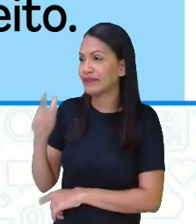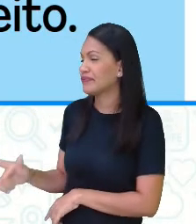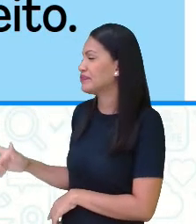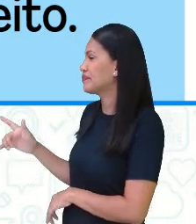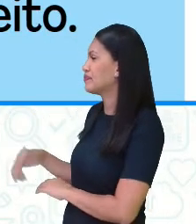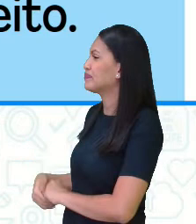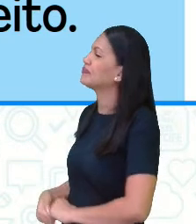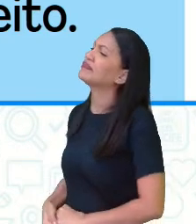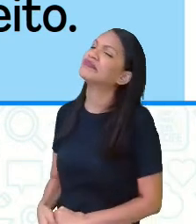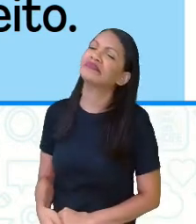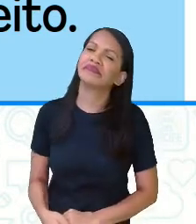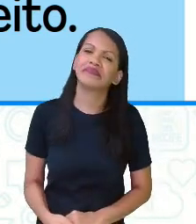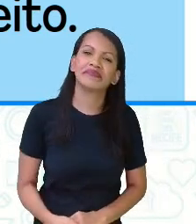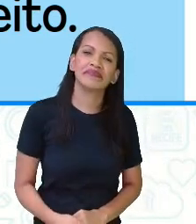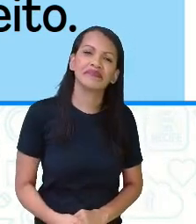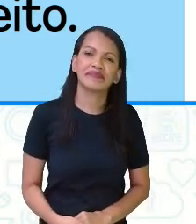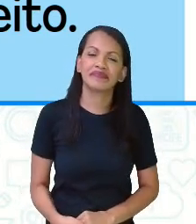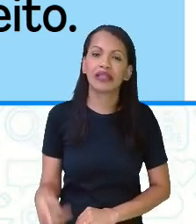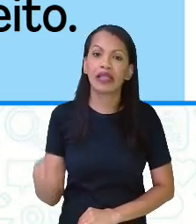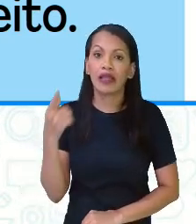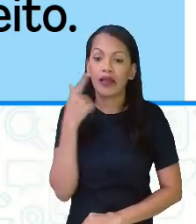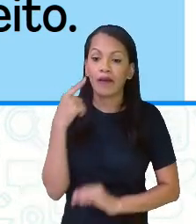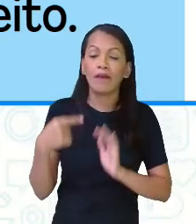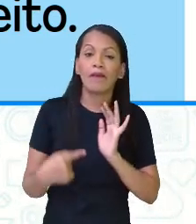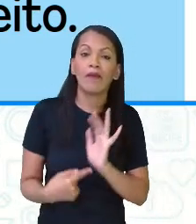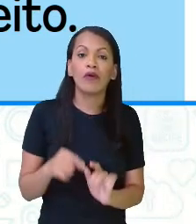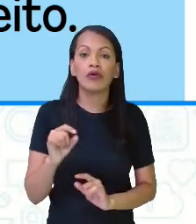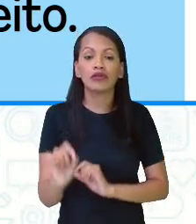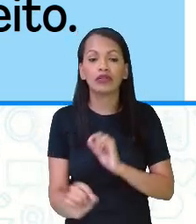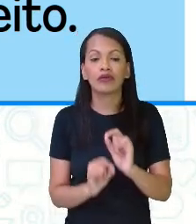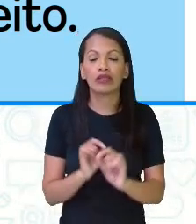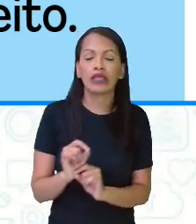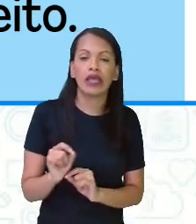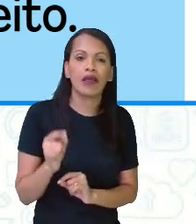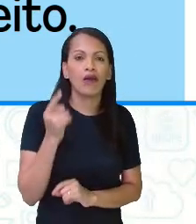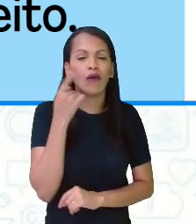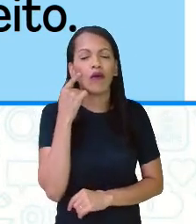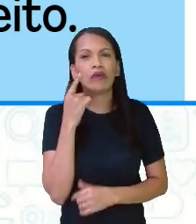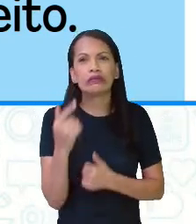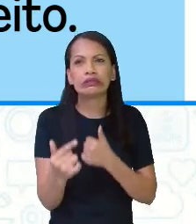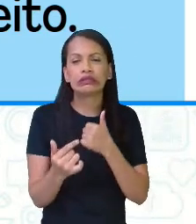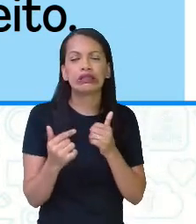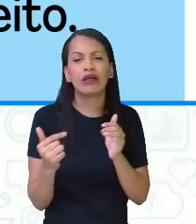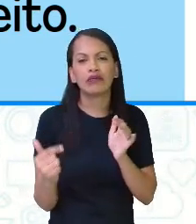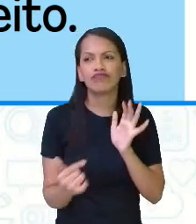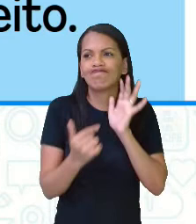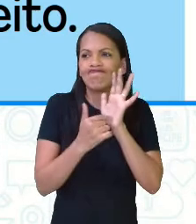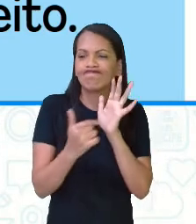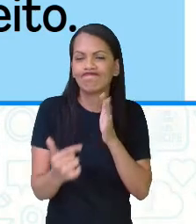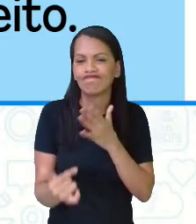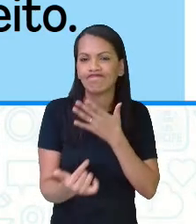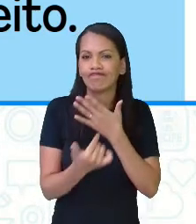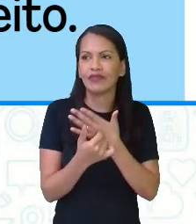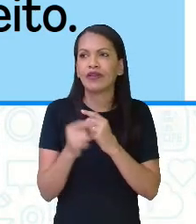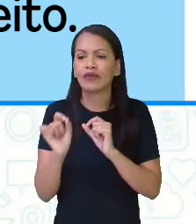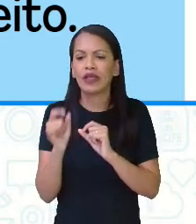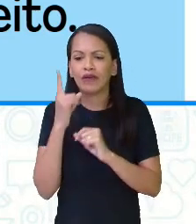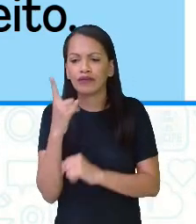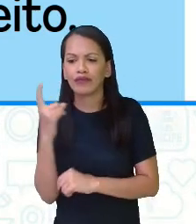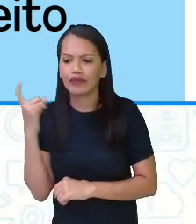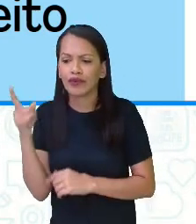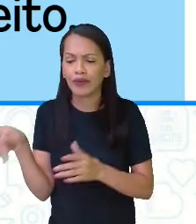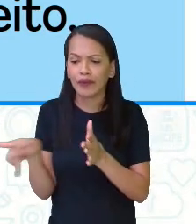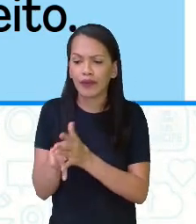a sonoplastia estabelece uma linguagem através de signos e significados, que se dividem em ruídos naturais